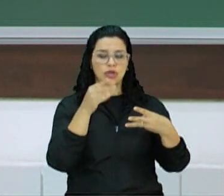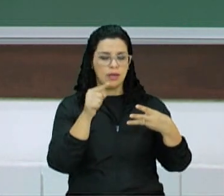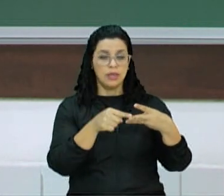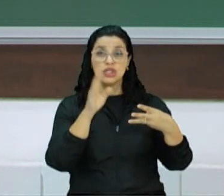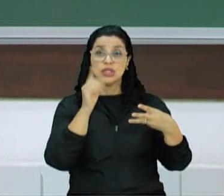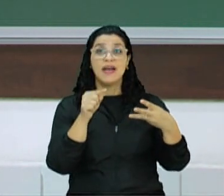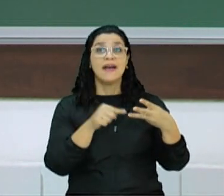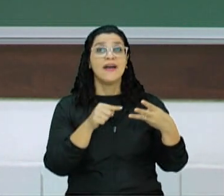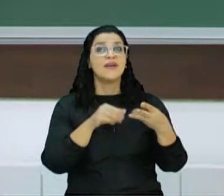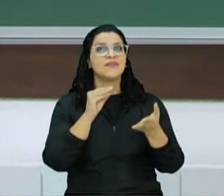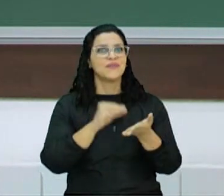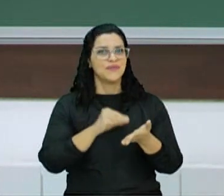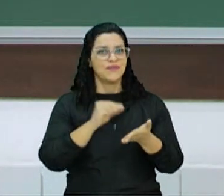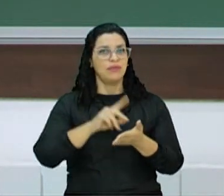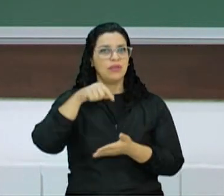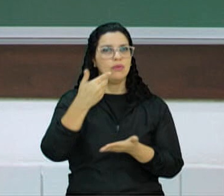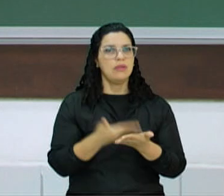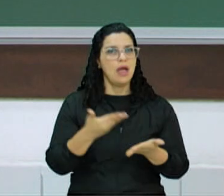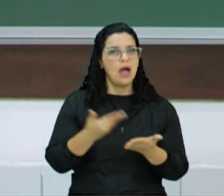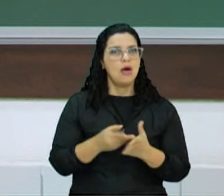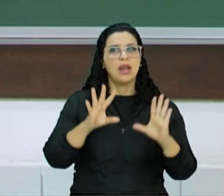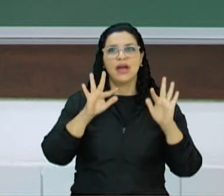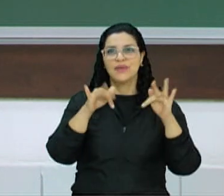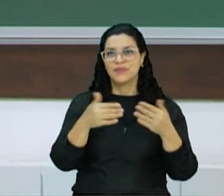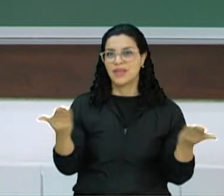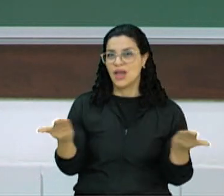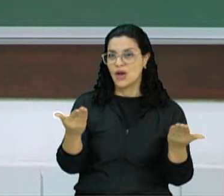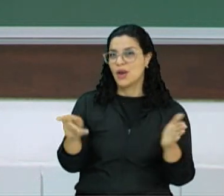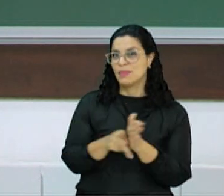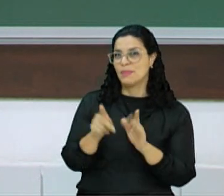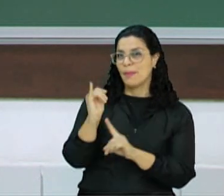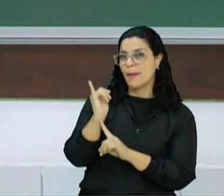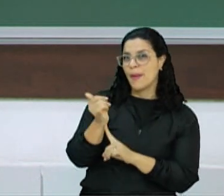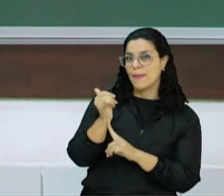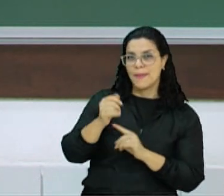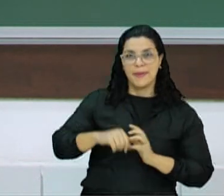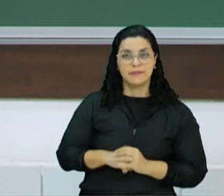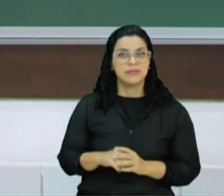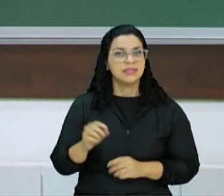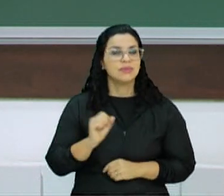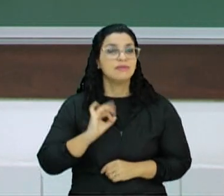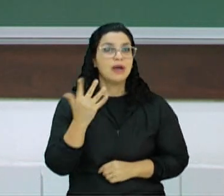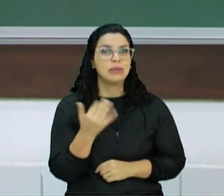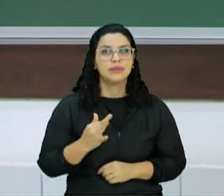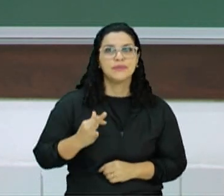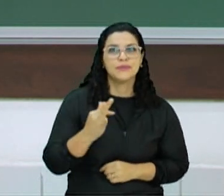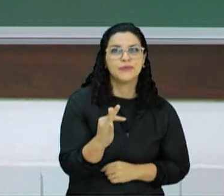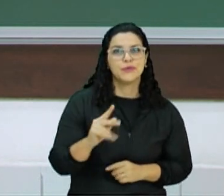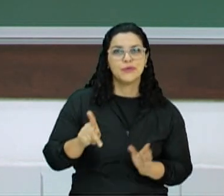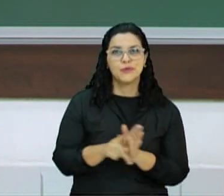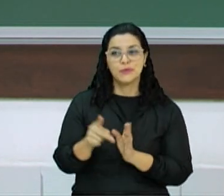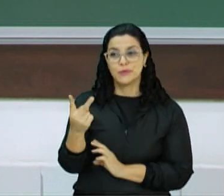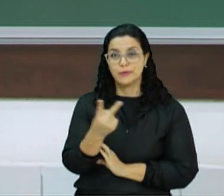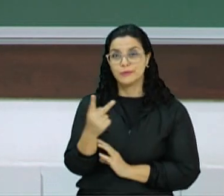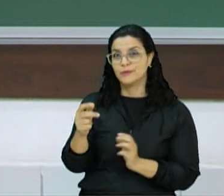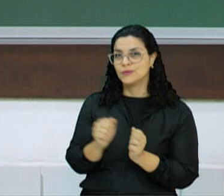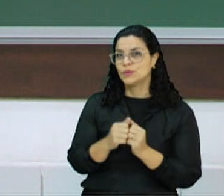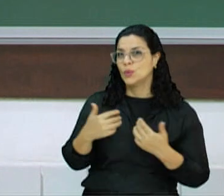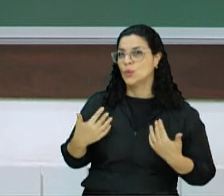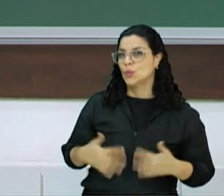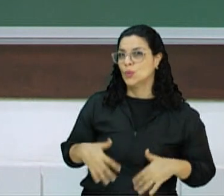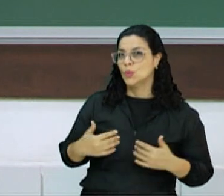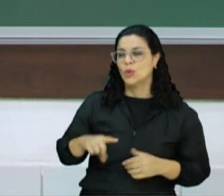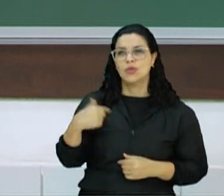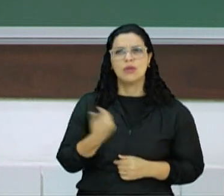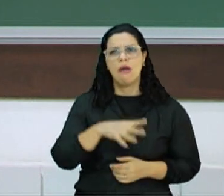a parte 2. Na próxima aula nós vamos com o grande finale desse conto. O que será que vai acontecer com o Ricardo e com a Raquel? O